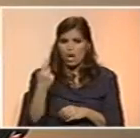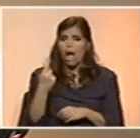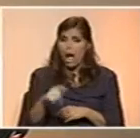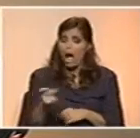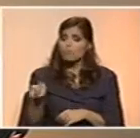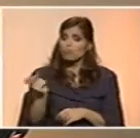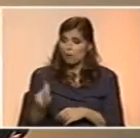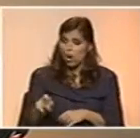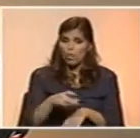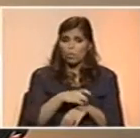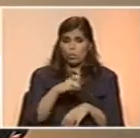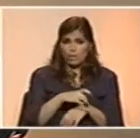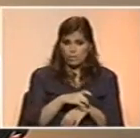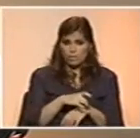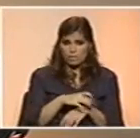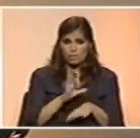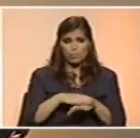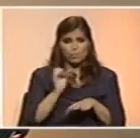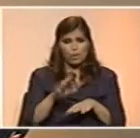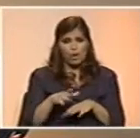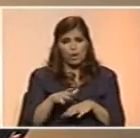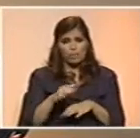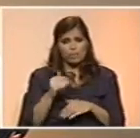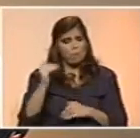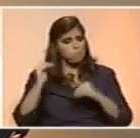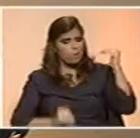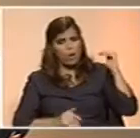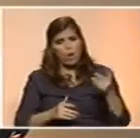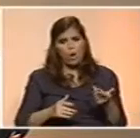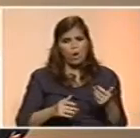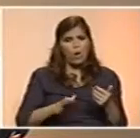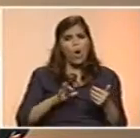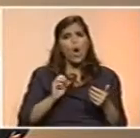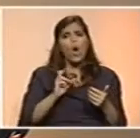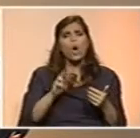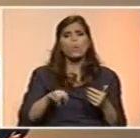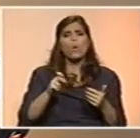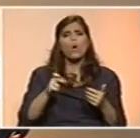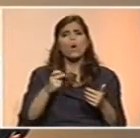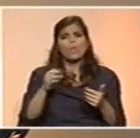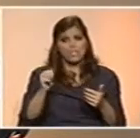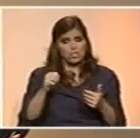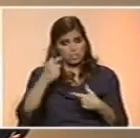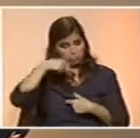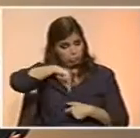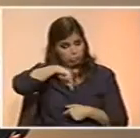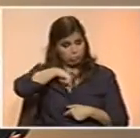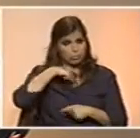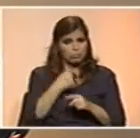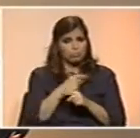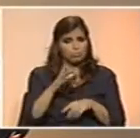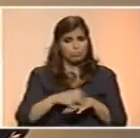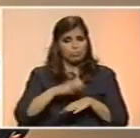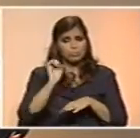nos aparecem na consulta por desequilíbrios hormonais, que eu não tenho qualquer dúvida que são causadas por excesso